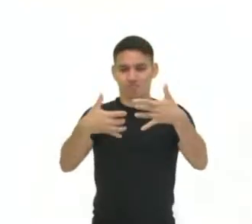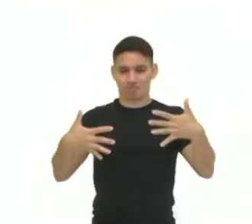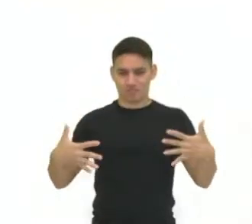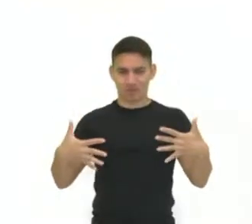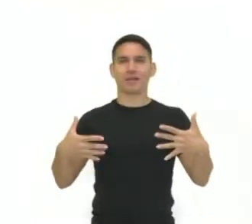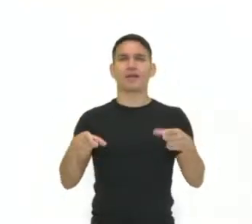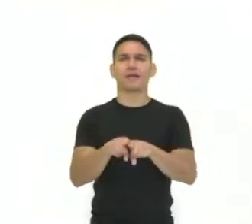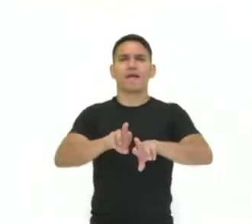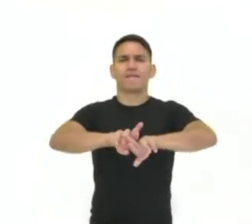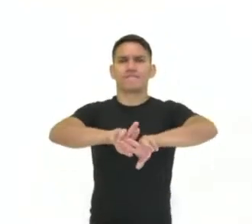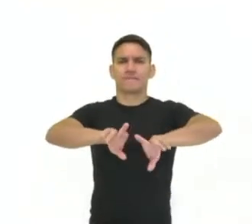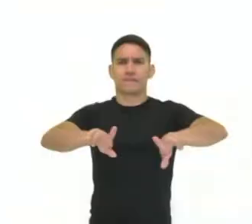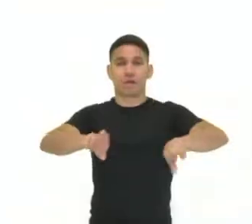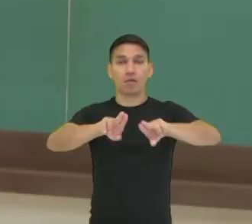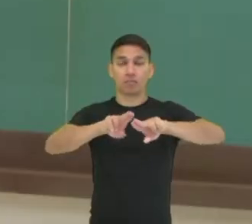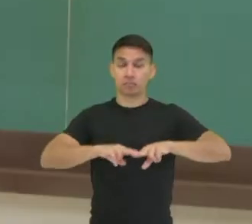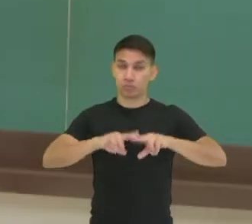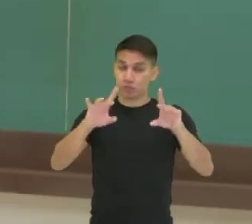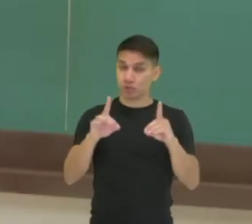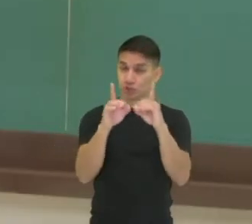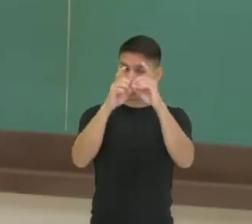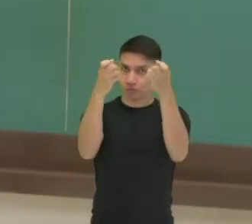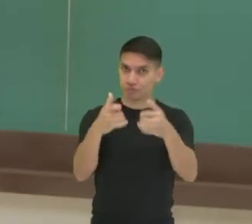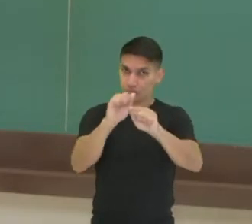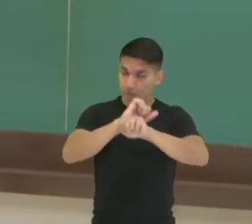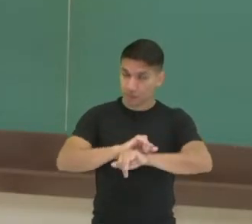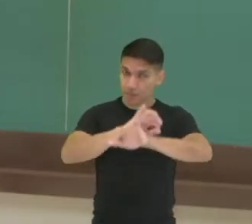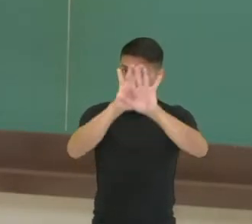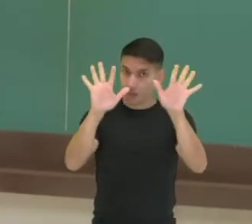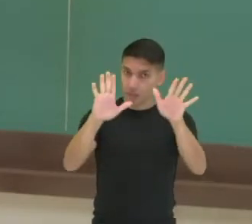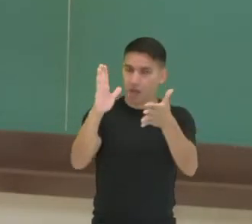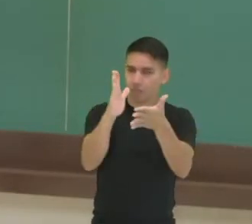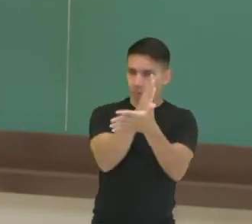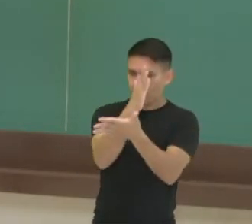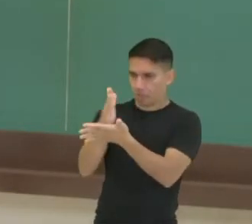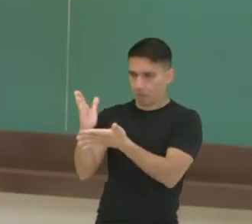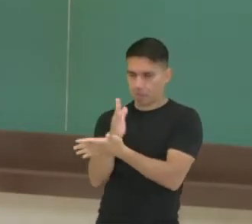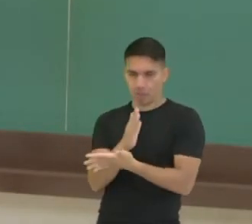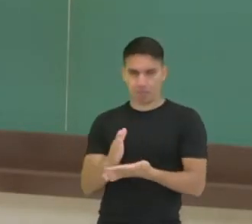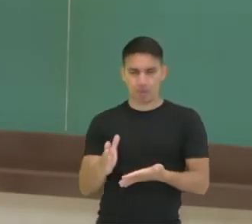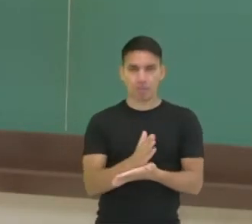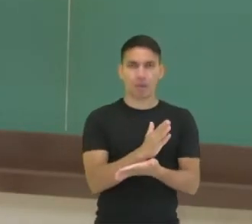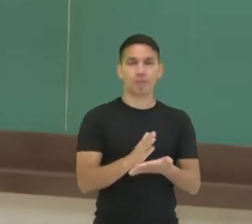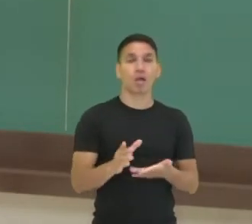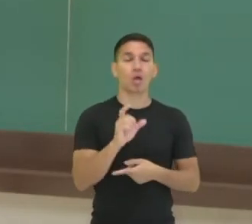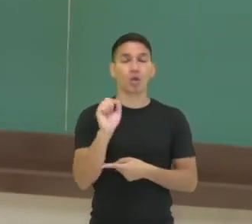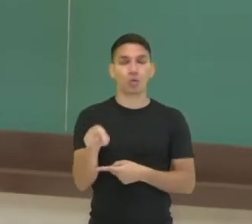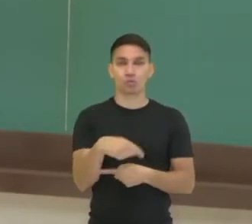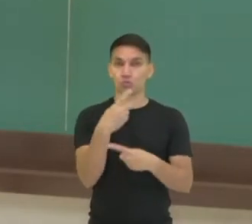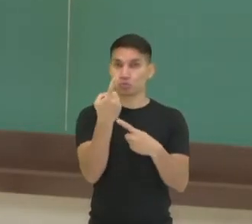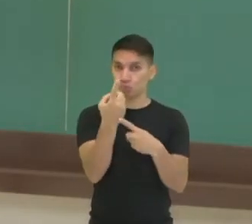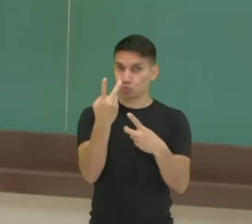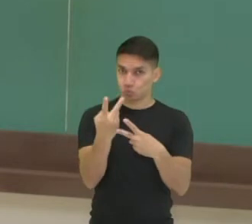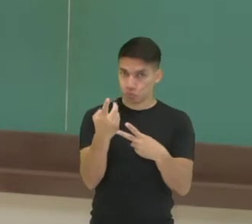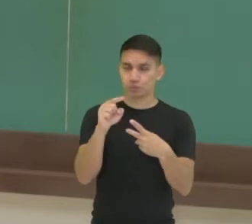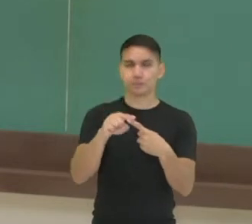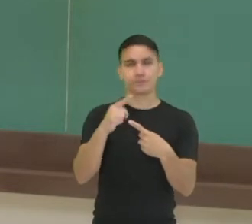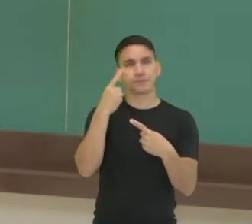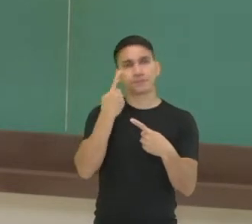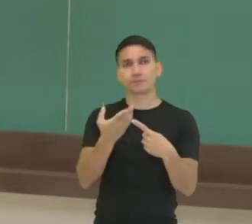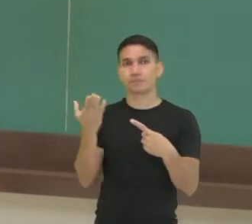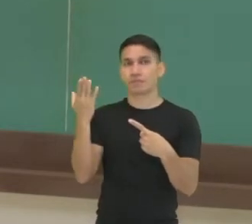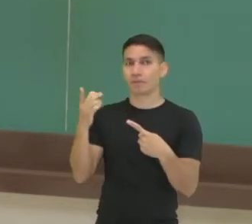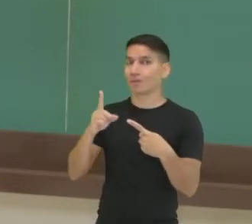partes. Então, didaticamente, nós separamos o sistema nervoso em duas partes. O